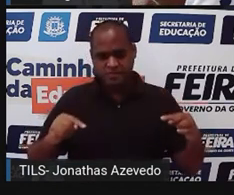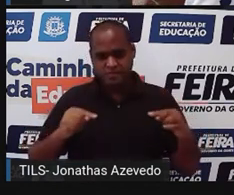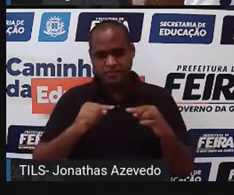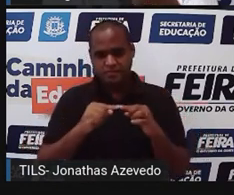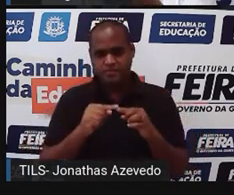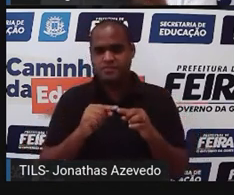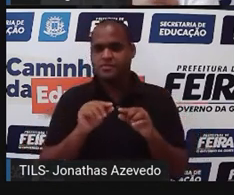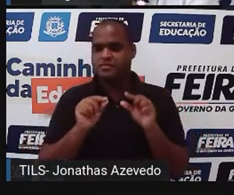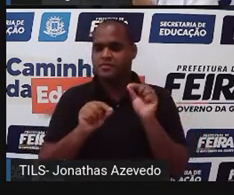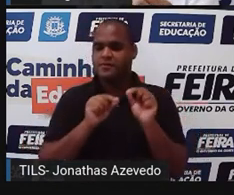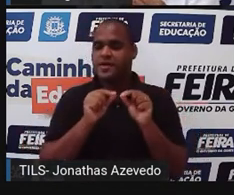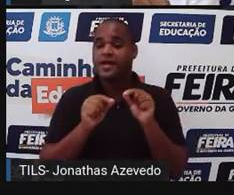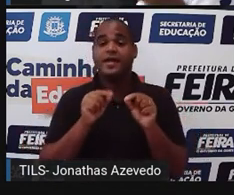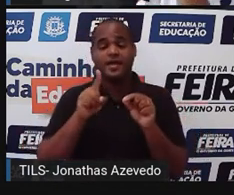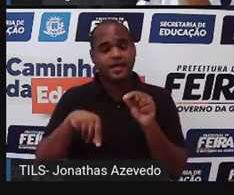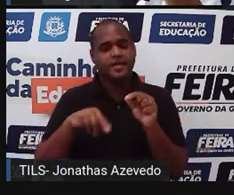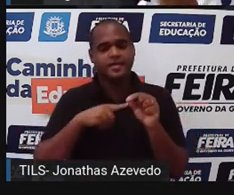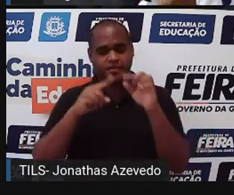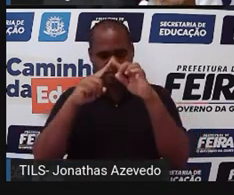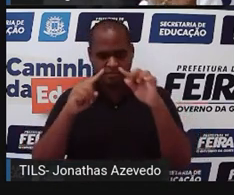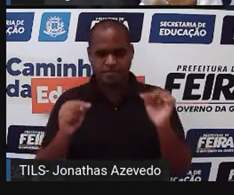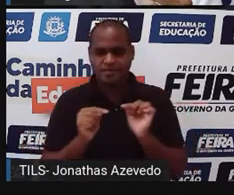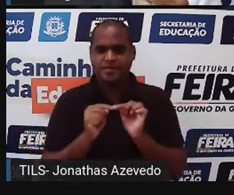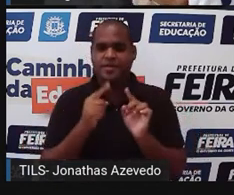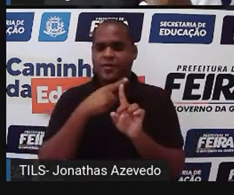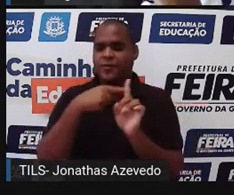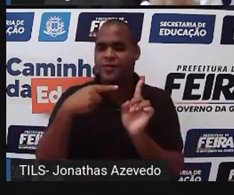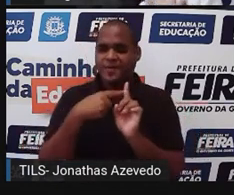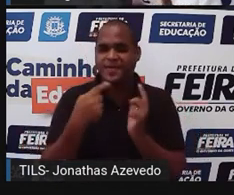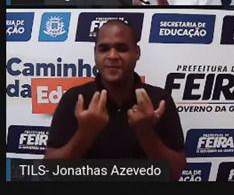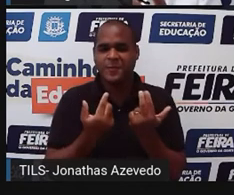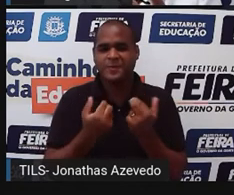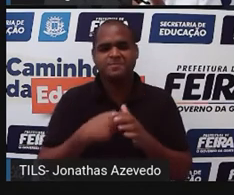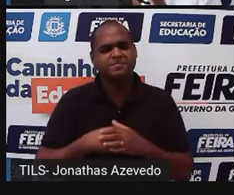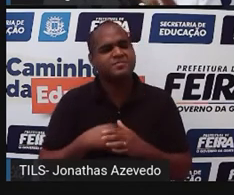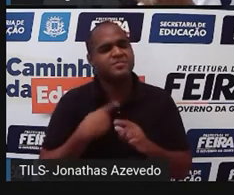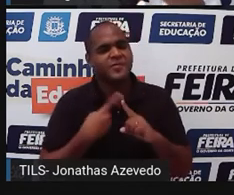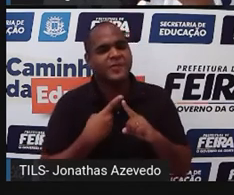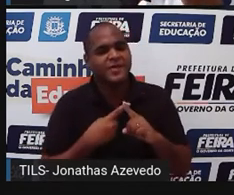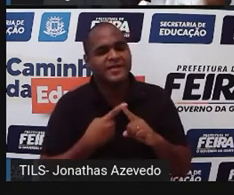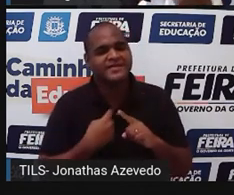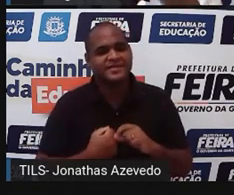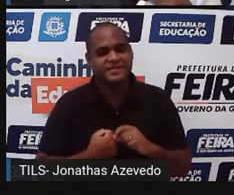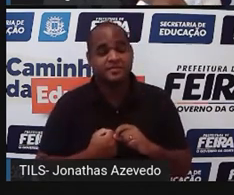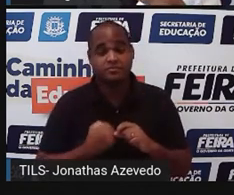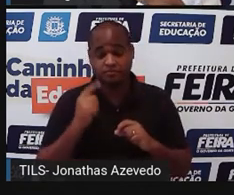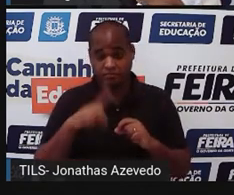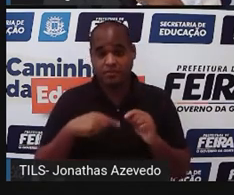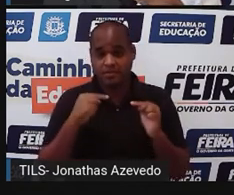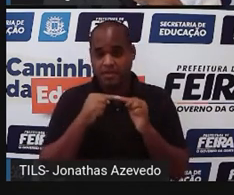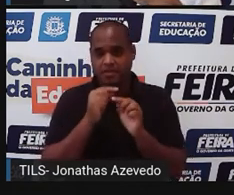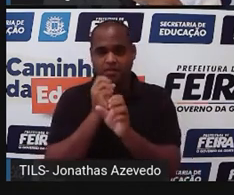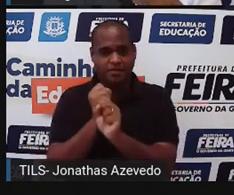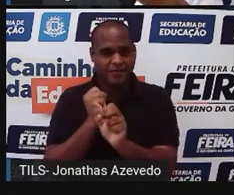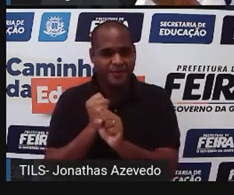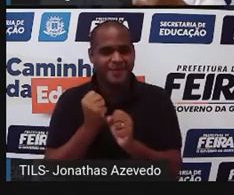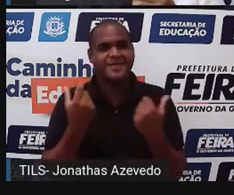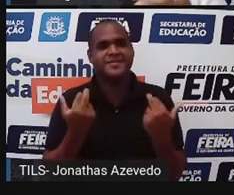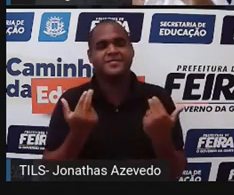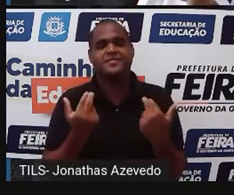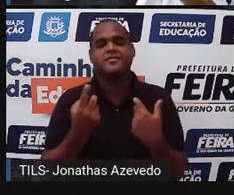triângulo dois e esses triângulos são semelhantes porque semelhantes têm as mesmas medidas